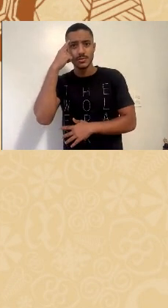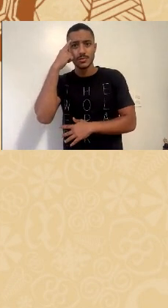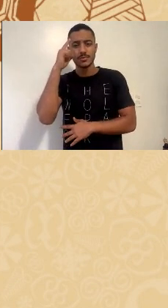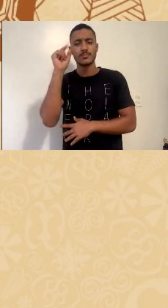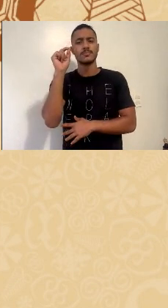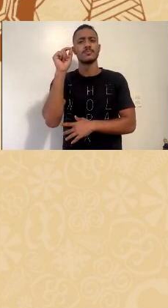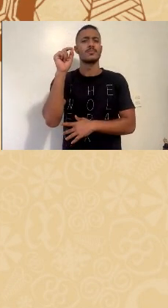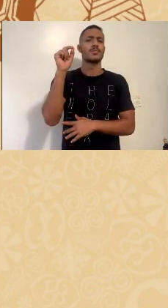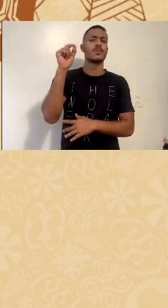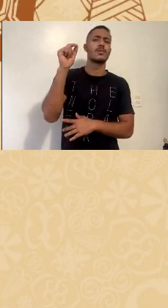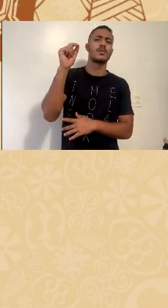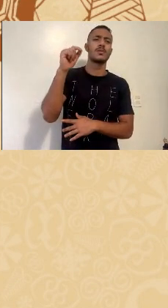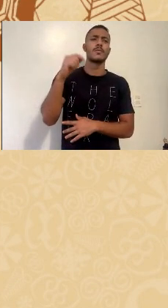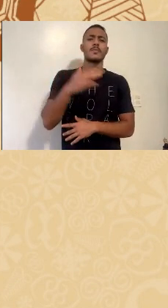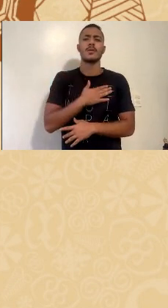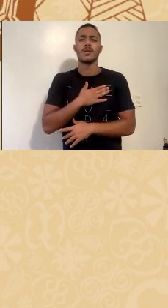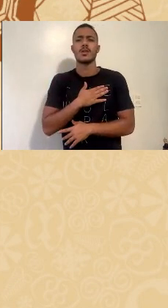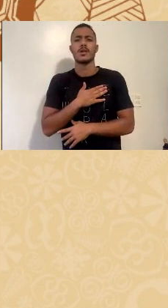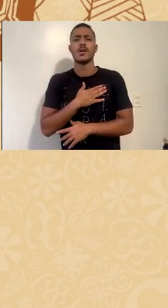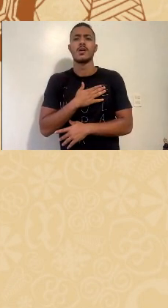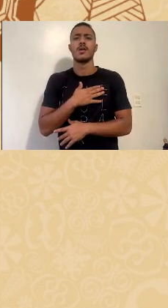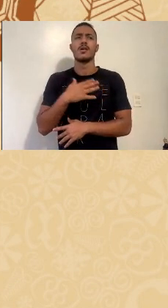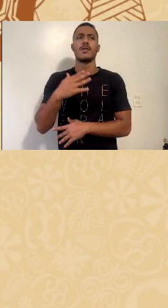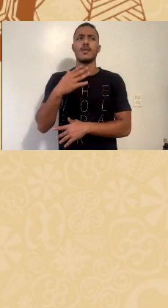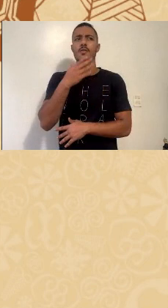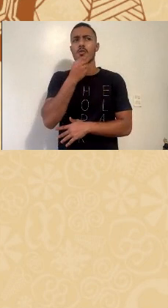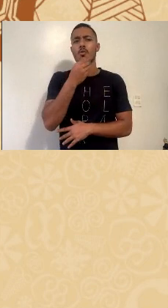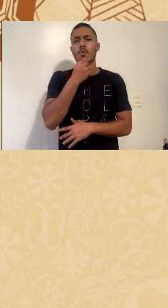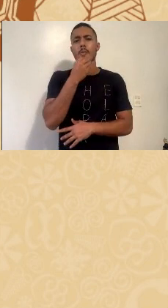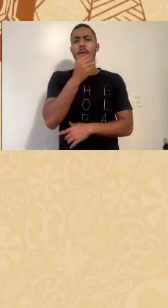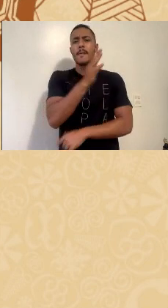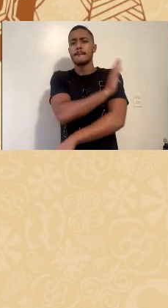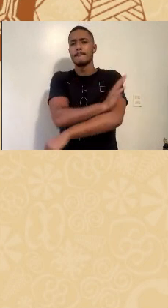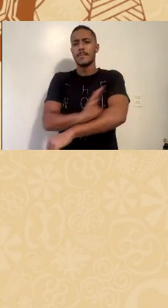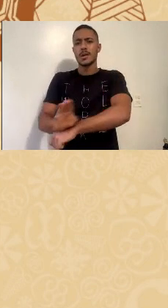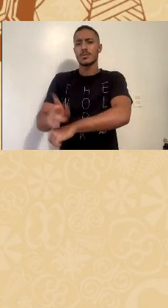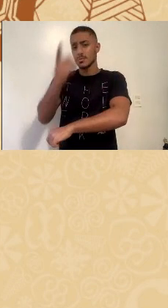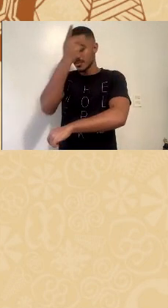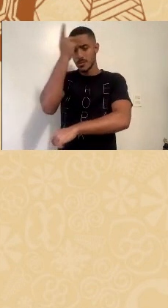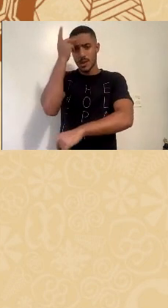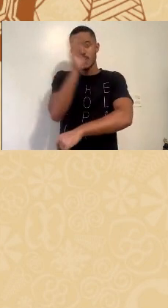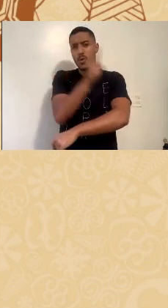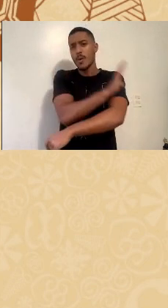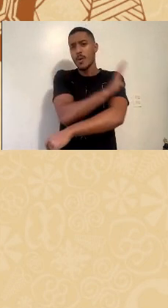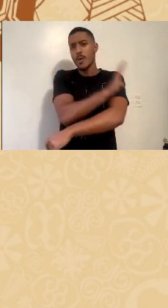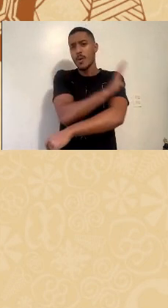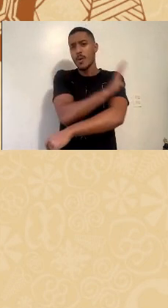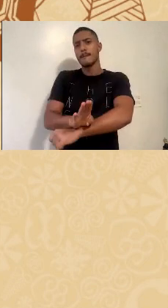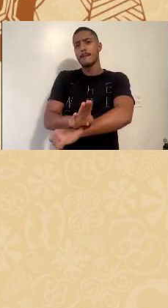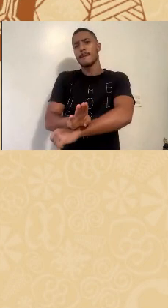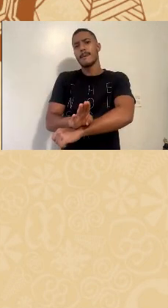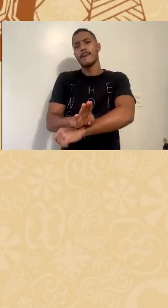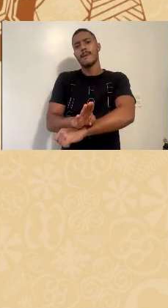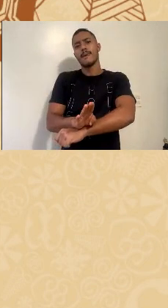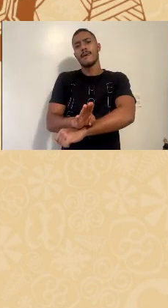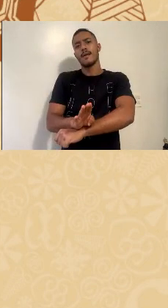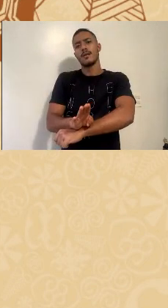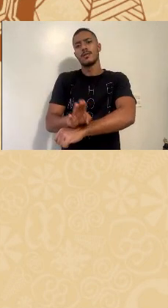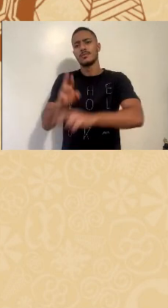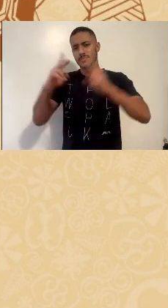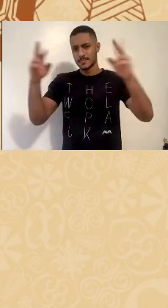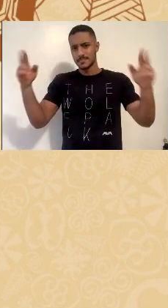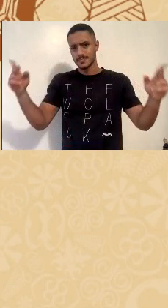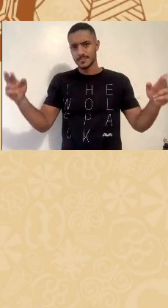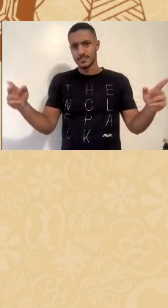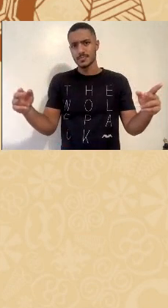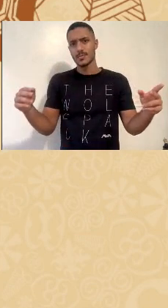minha condição de homem cis branco, assim, né, mas de pessoa branca, de diversas maneiras ao longo da vida.